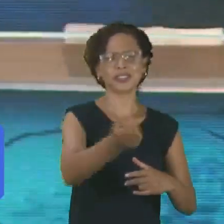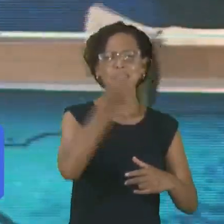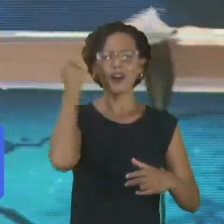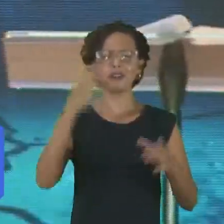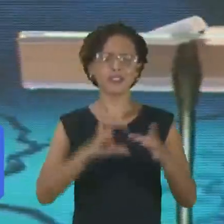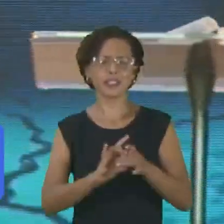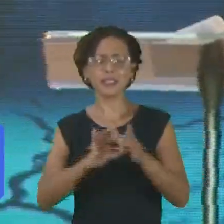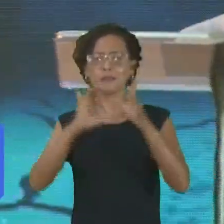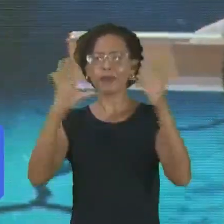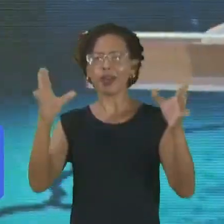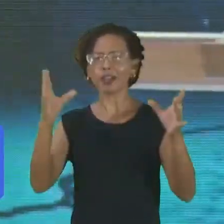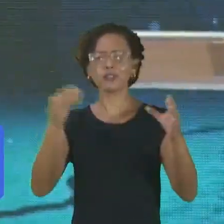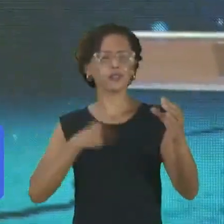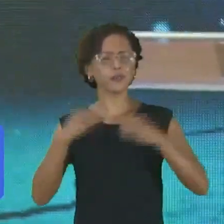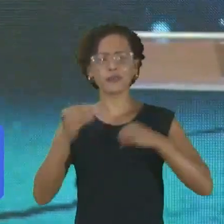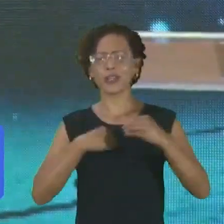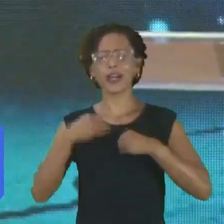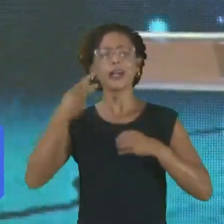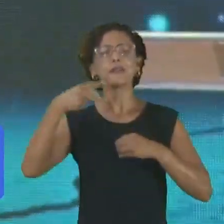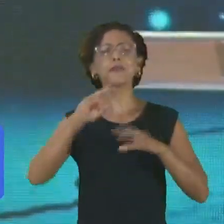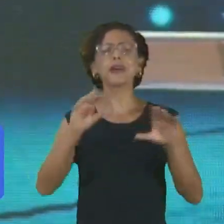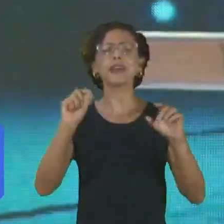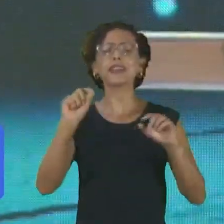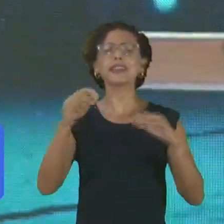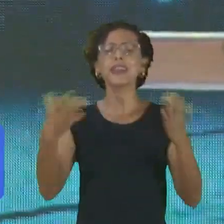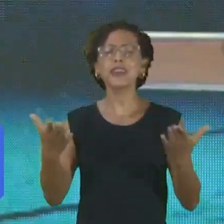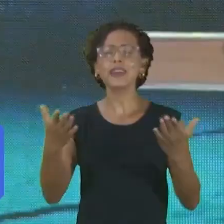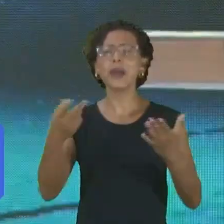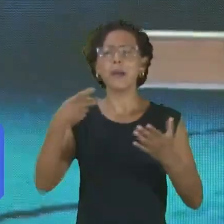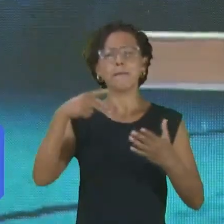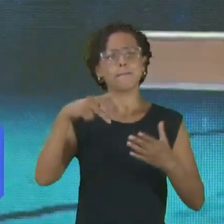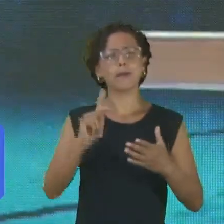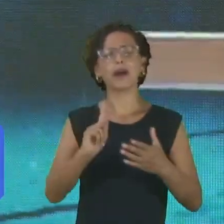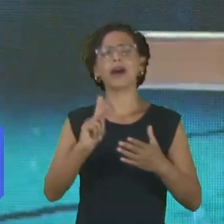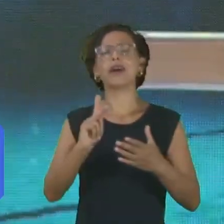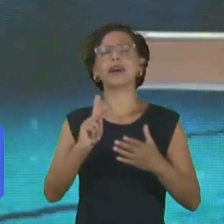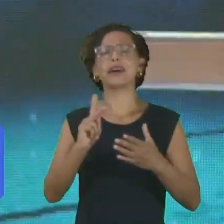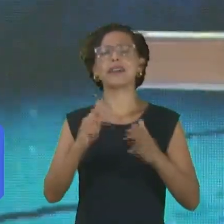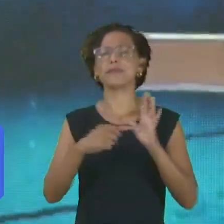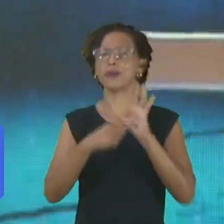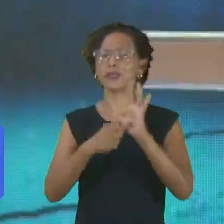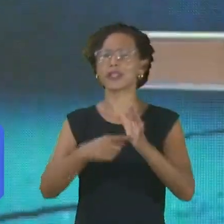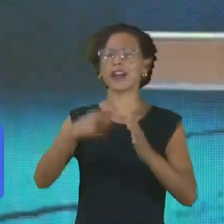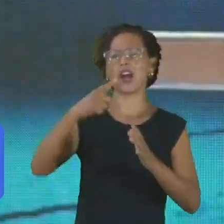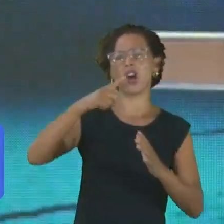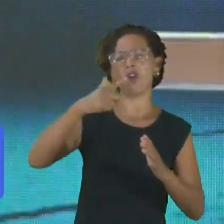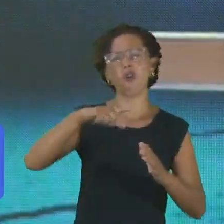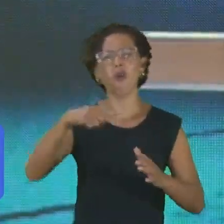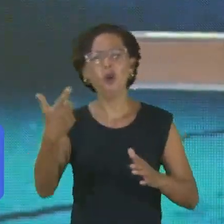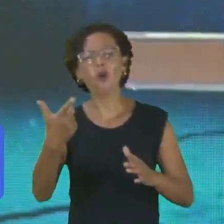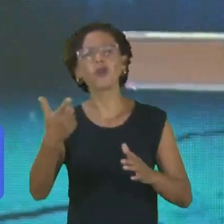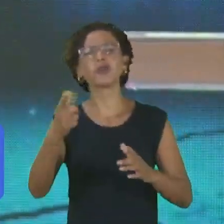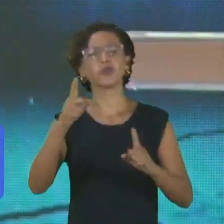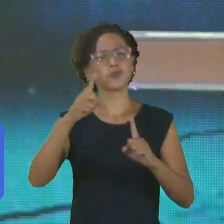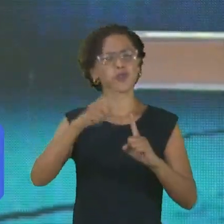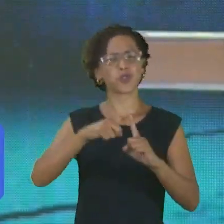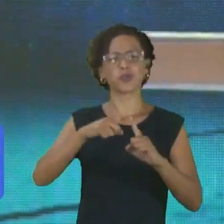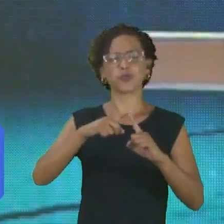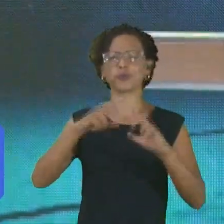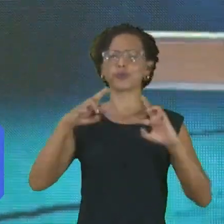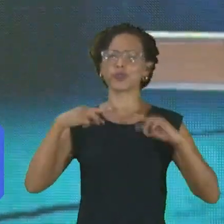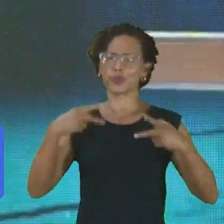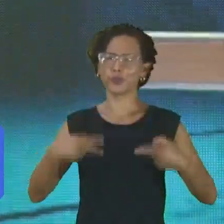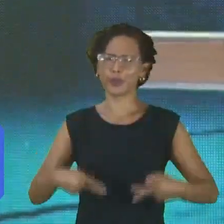mundo para reproduzirmos um outro tipo de padrão, um outro tipo de comportamento. Igreja